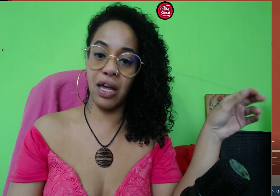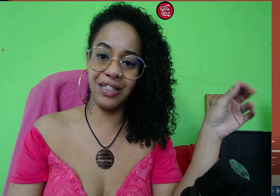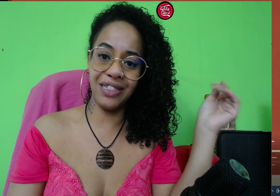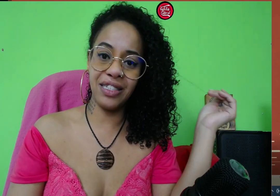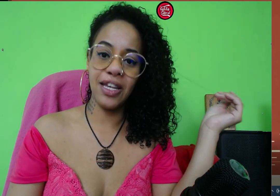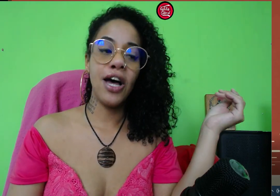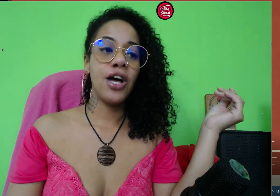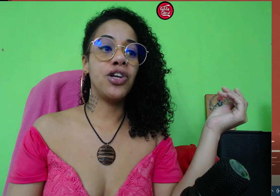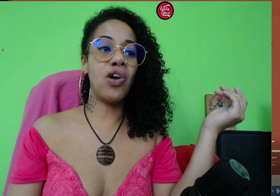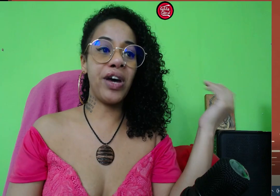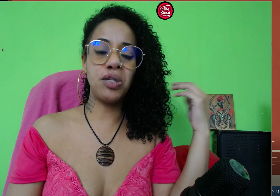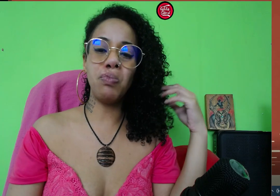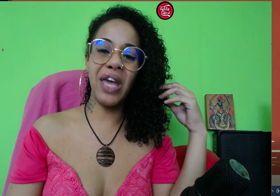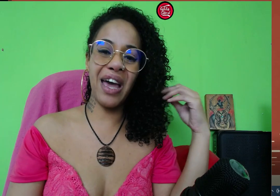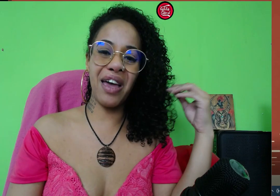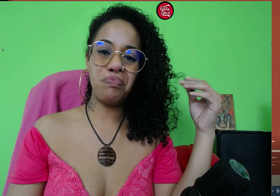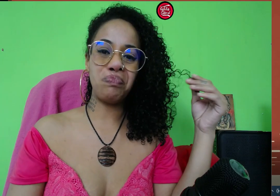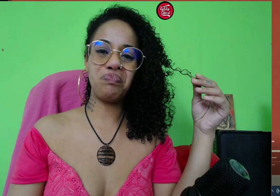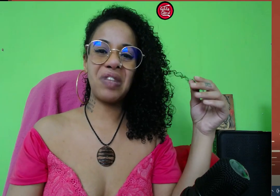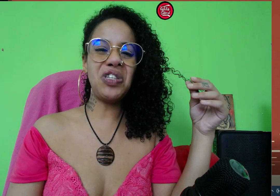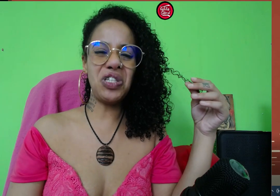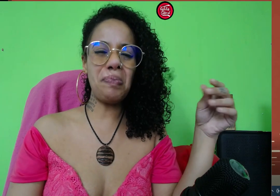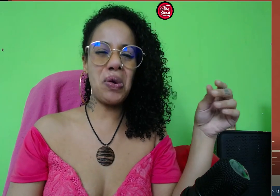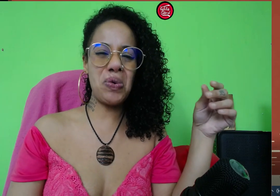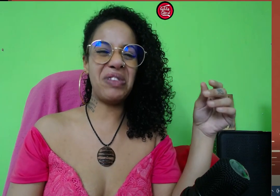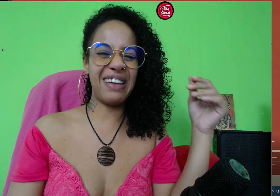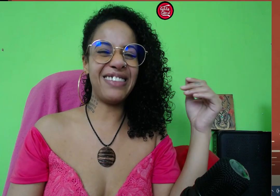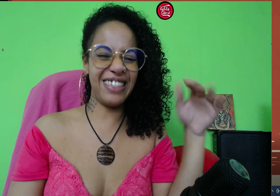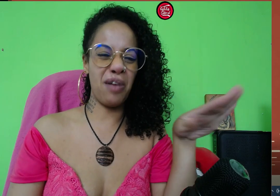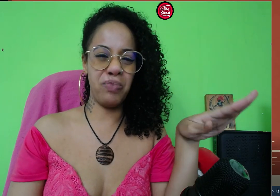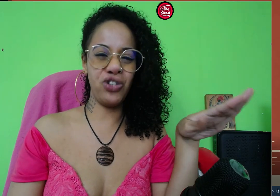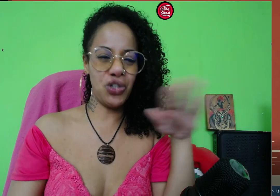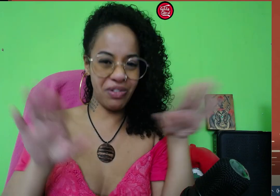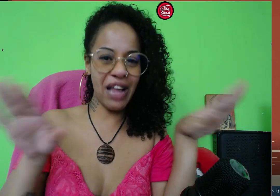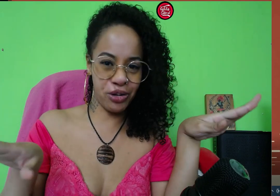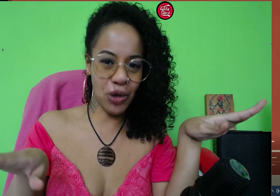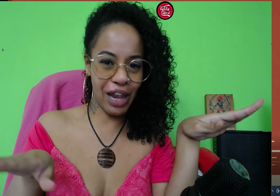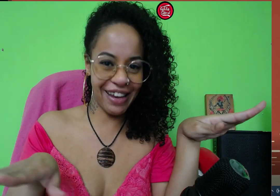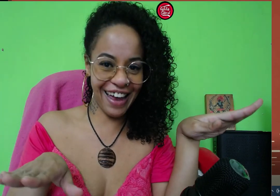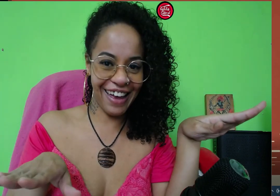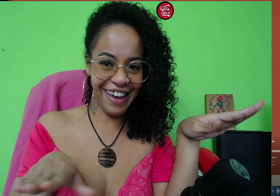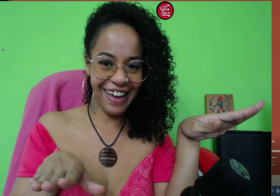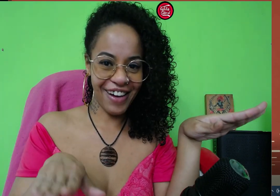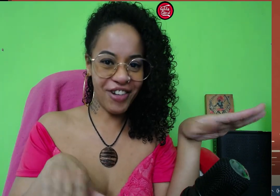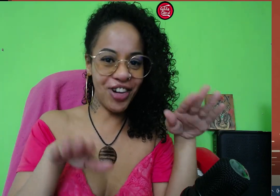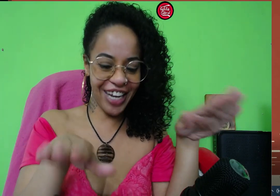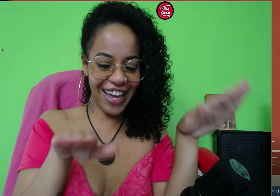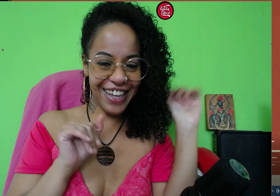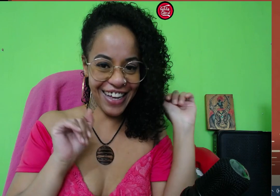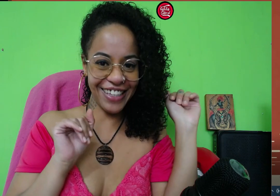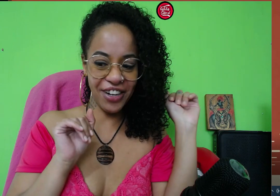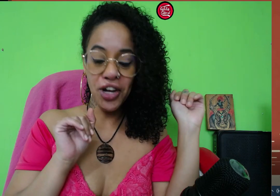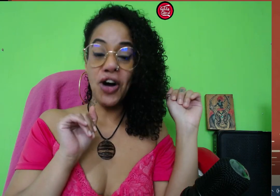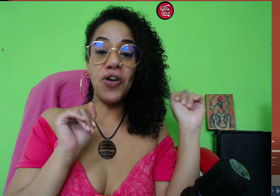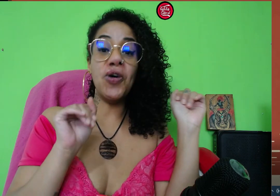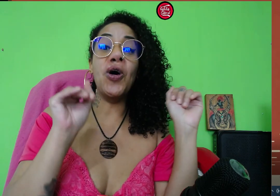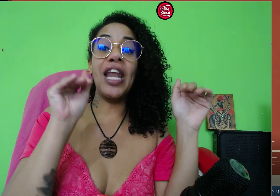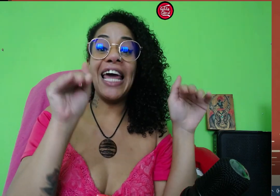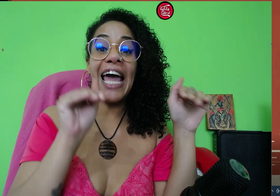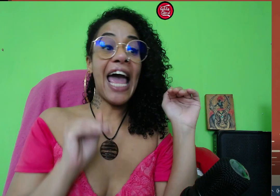quebradas nós mulher que a gente é meio né Você sabe a gente não tá nos rolê né o rolê é